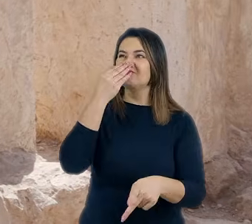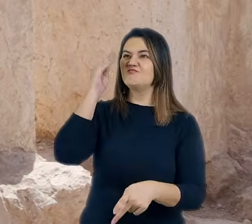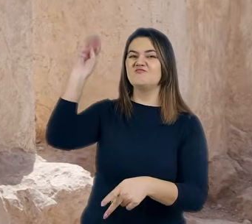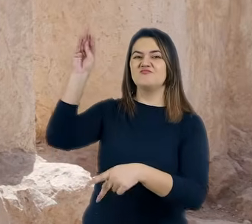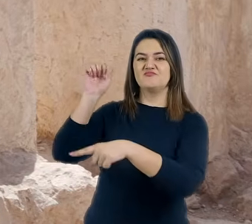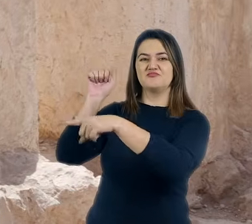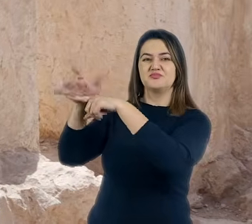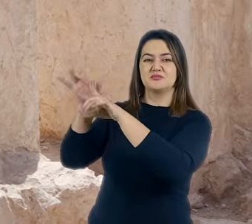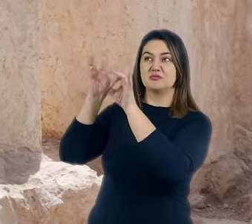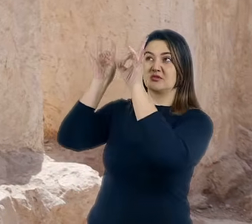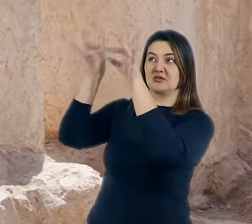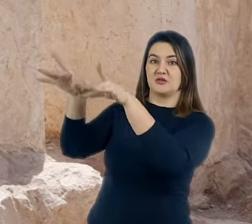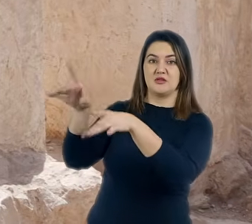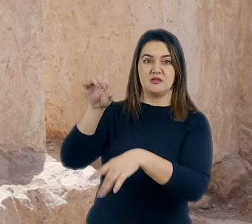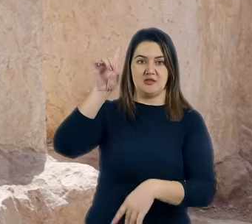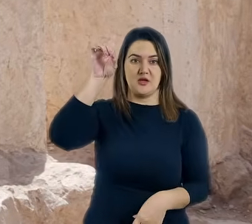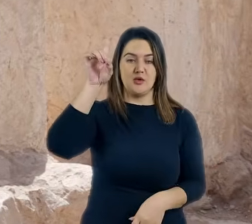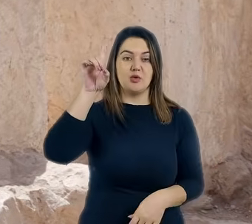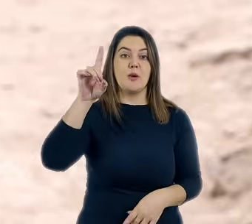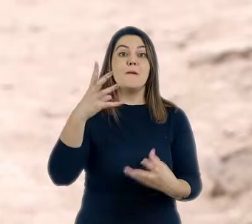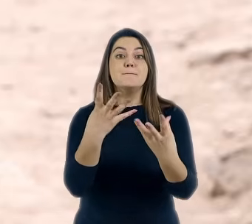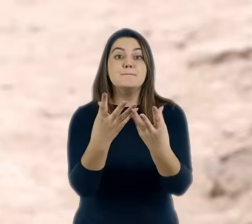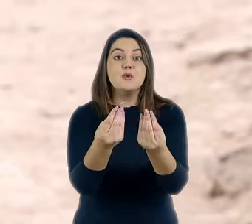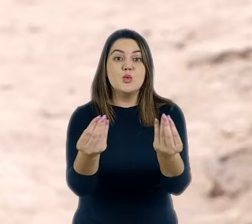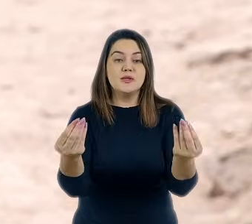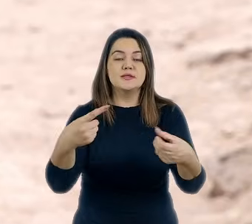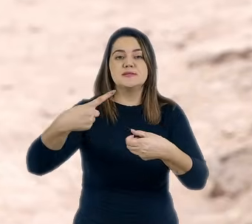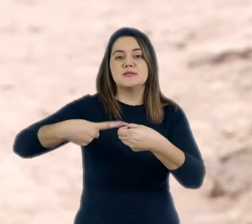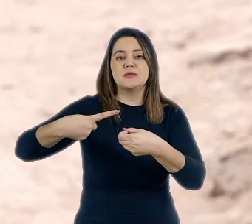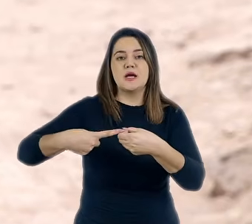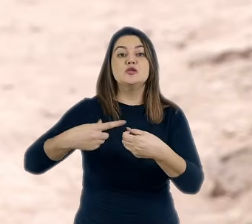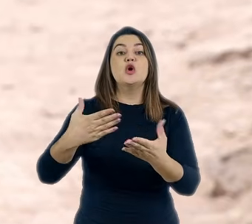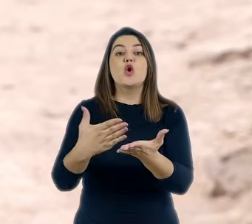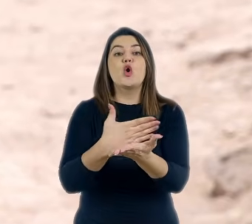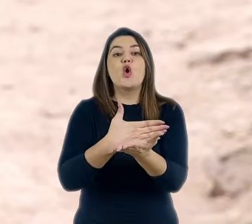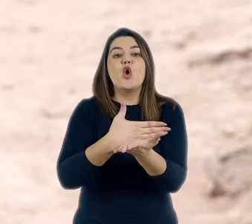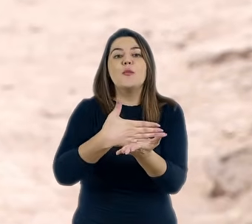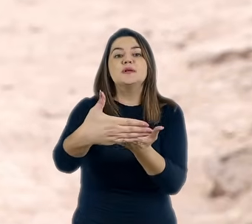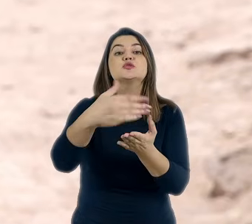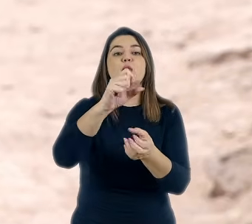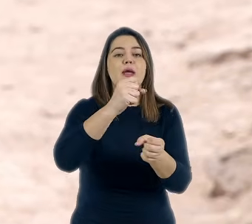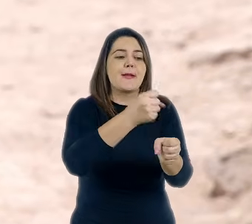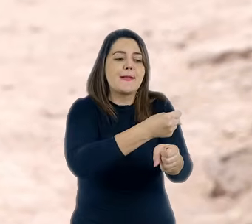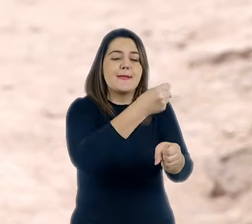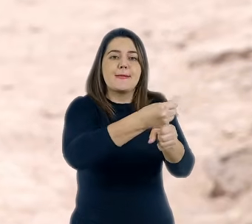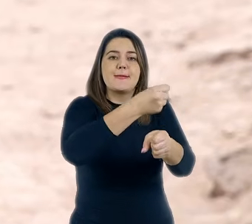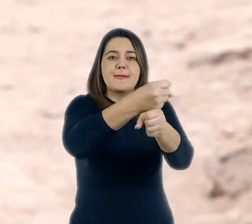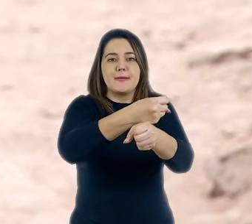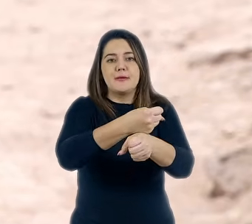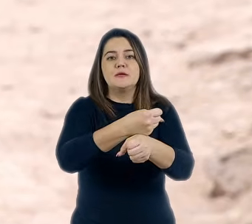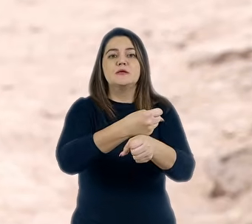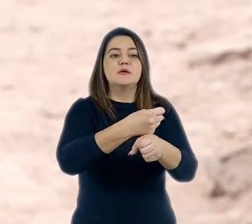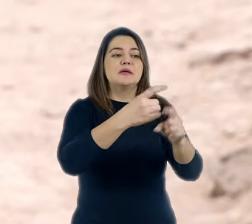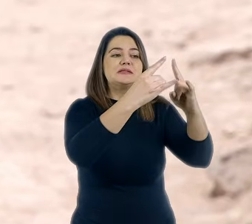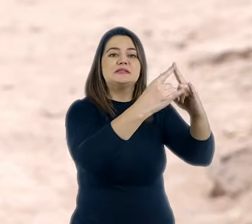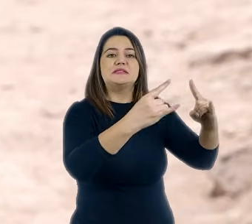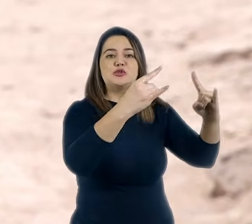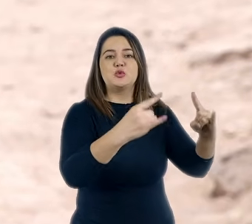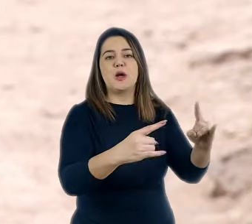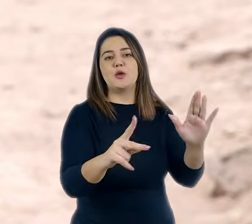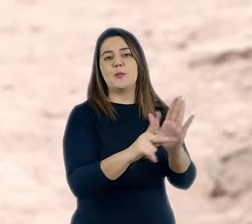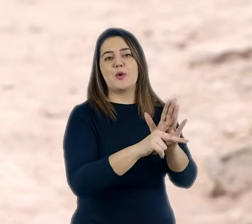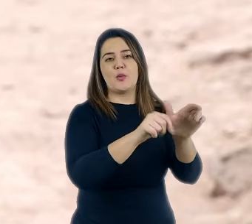do povo, de quebra da aliança, em muitas dessas cidades começou a haver a presença